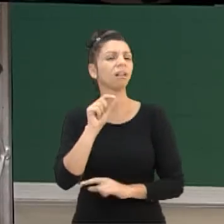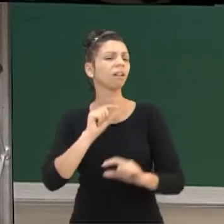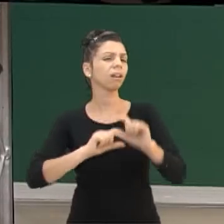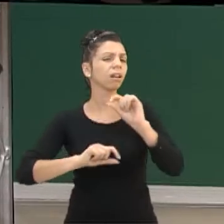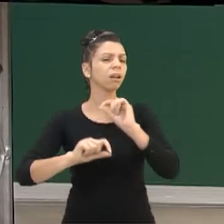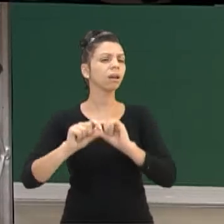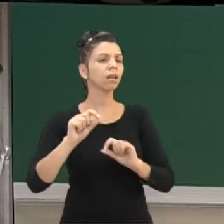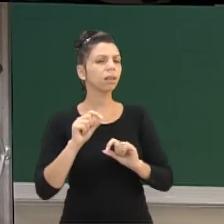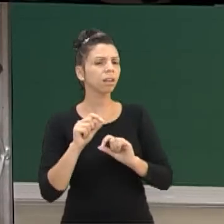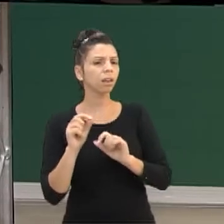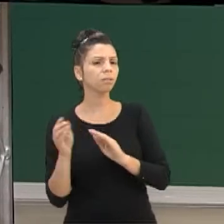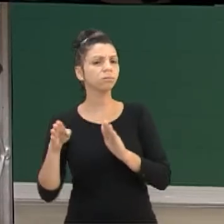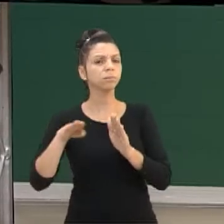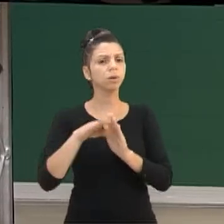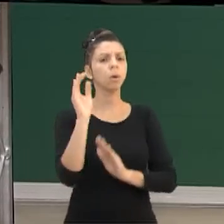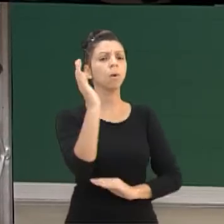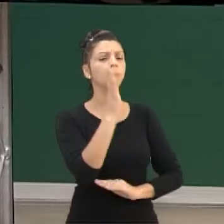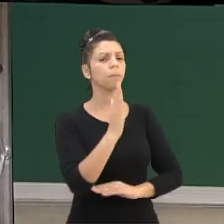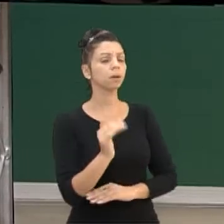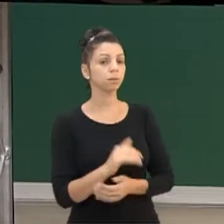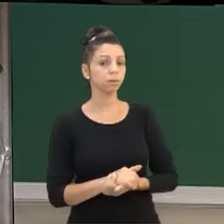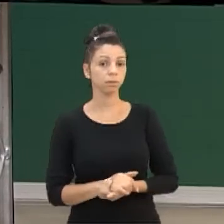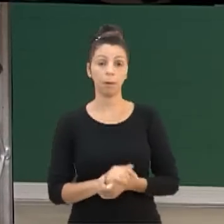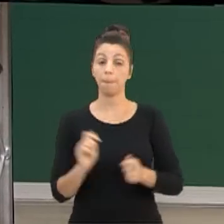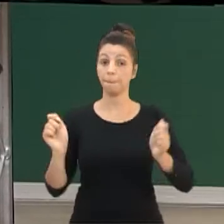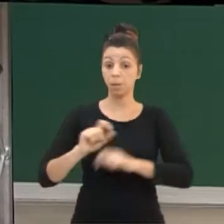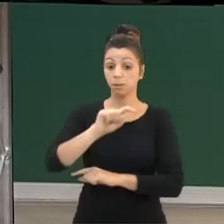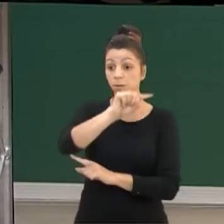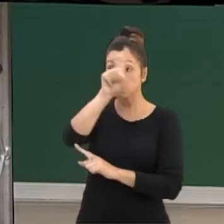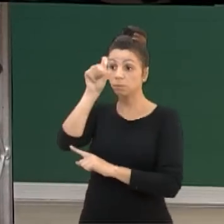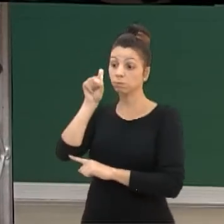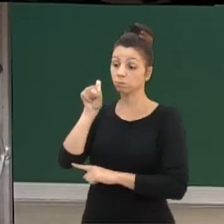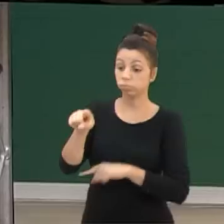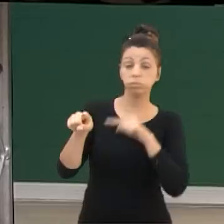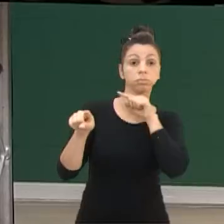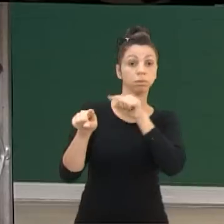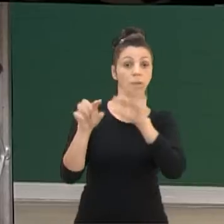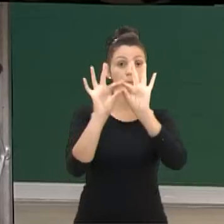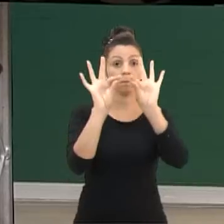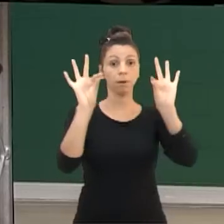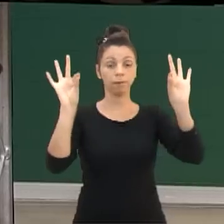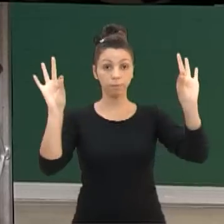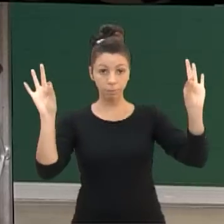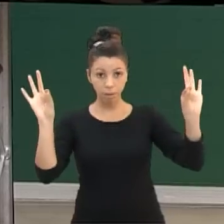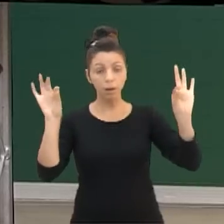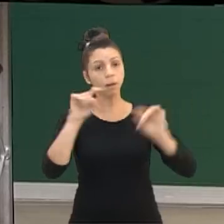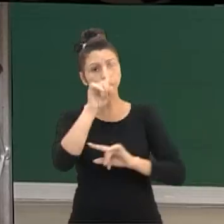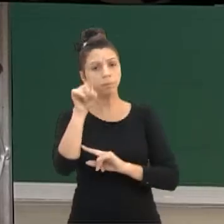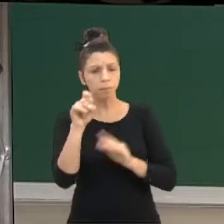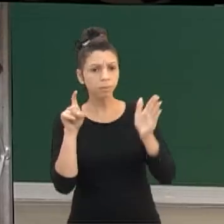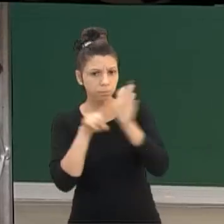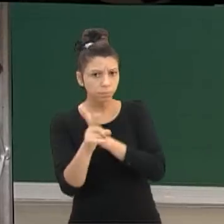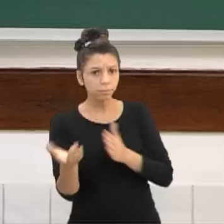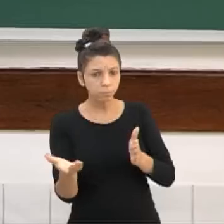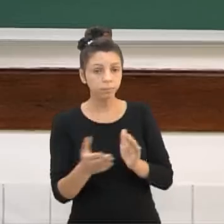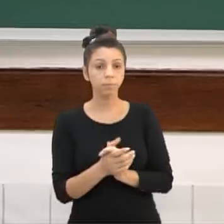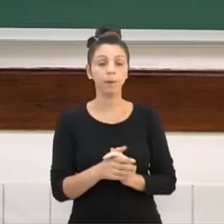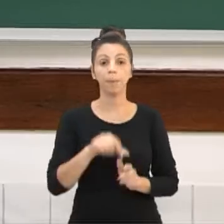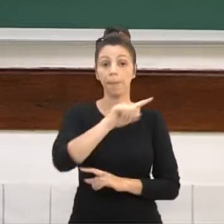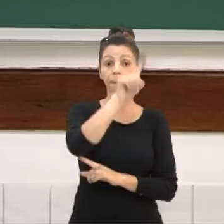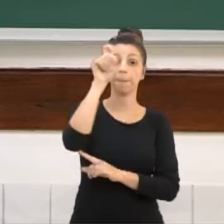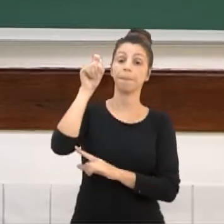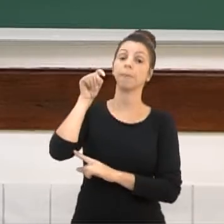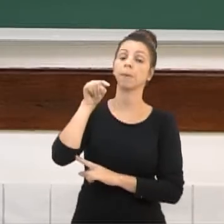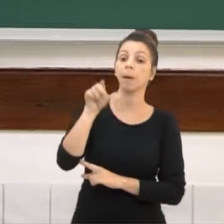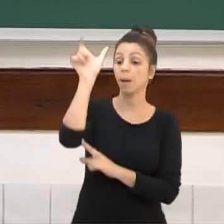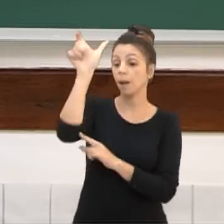Brasil? Não, né? Tem que ter um ponto de interrogação? É uma frase interrogativa? É uma pergunta? Então, eu pergunto,